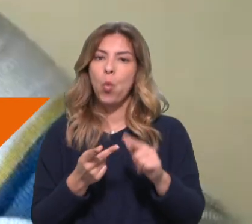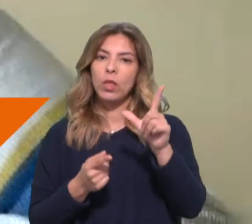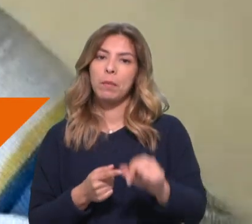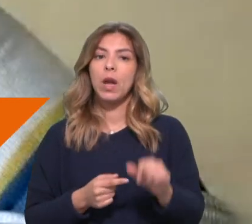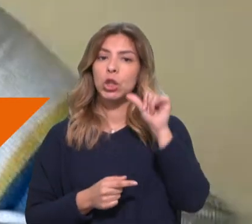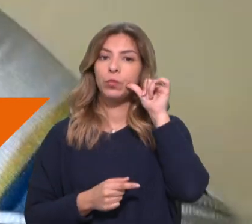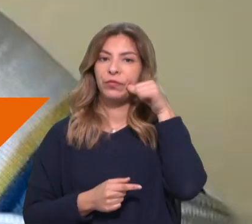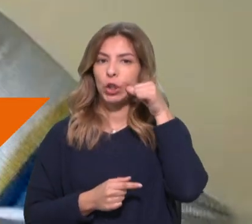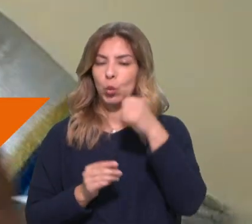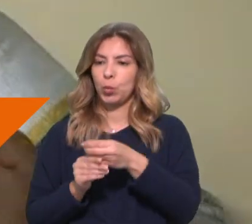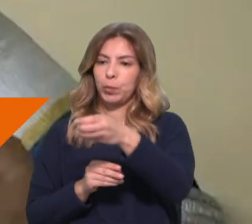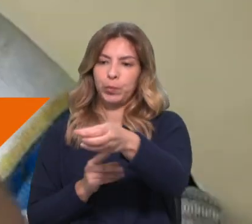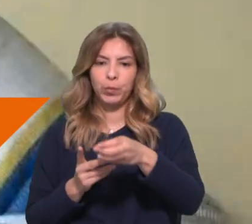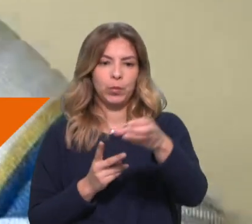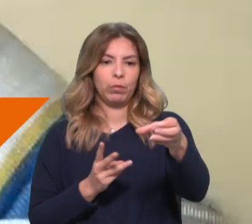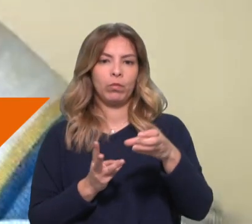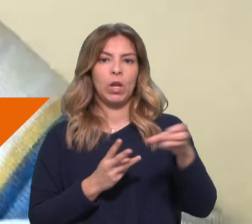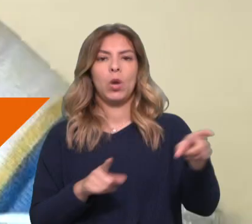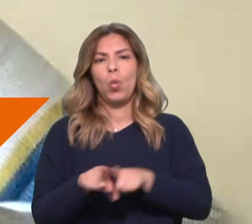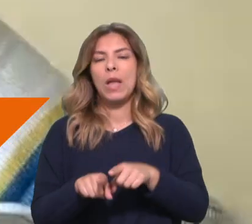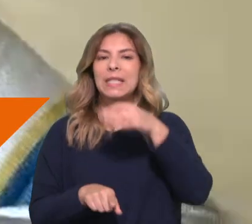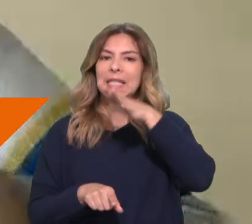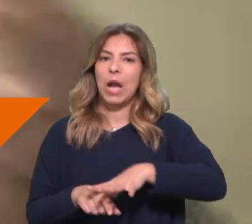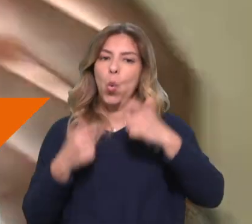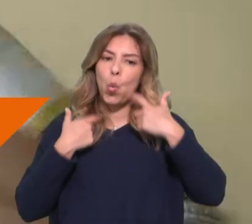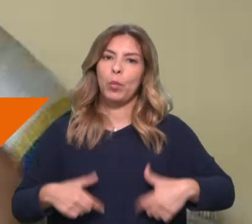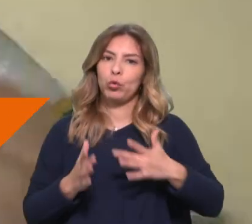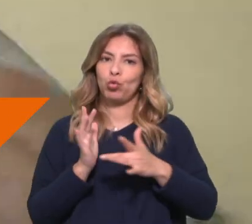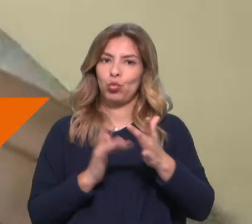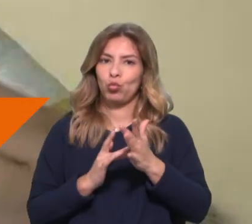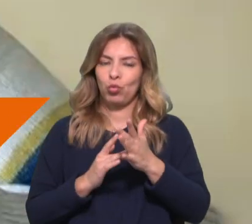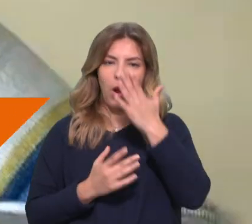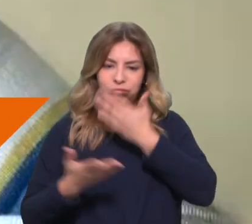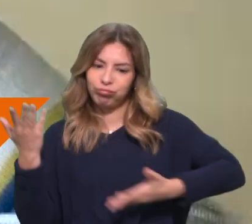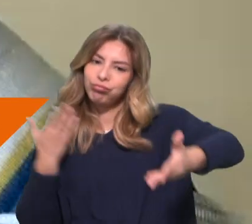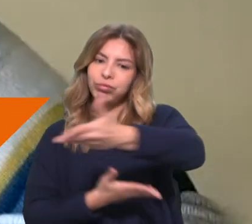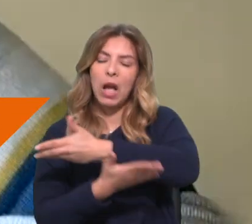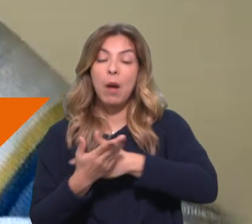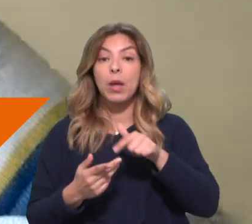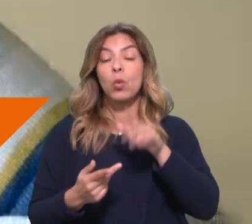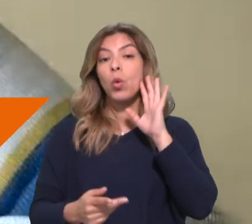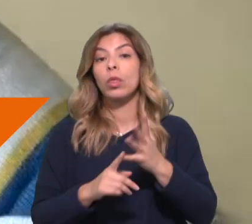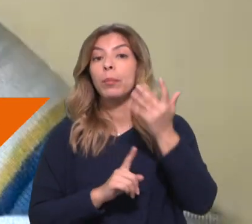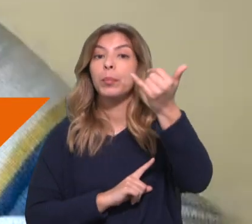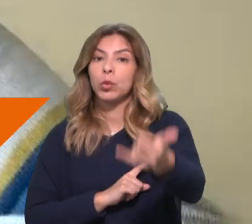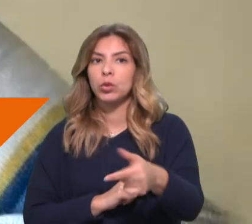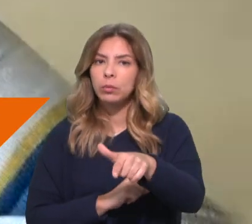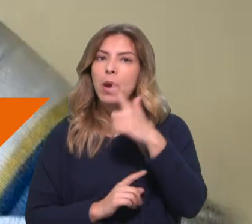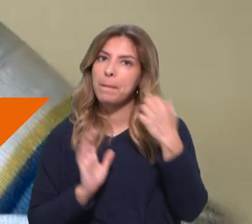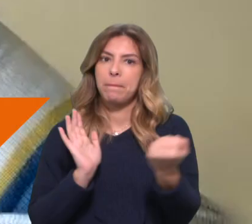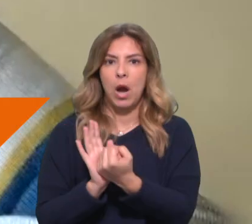Jesus. Depois, a seguir, há o retiro para o Monte das Oliveiras e o momento da agonia de Jesus, em que também é um momento muito